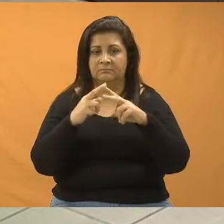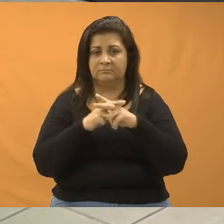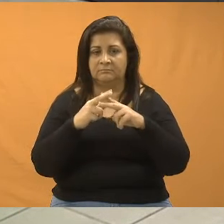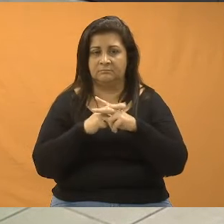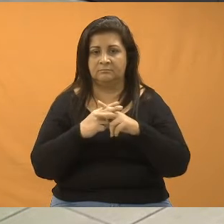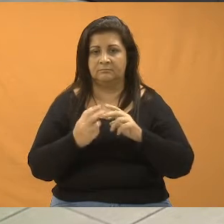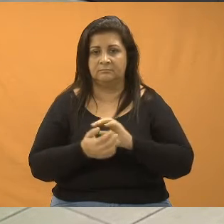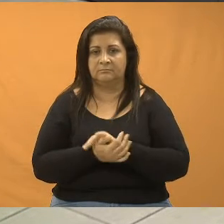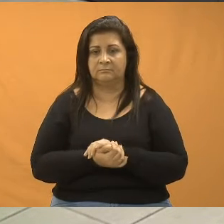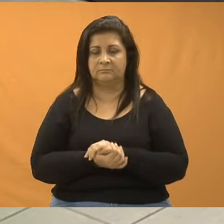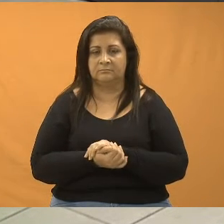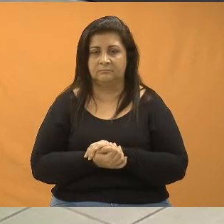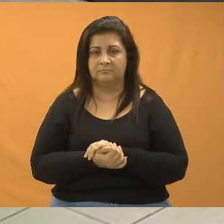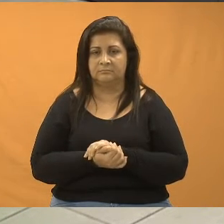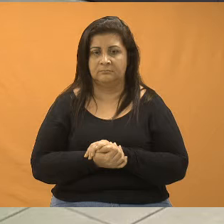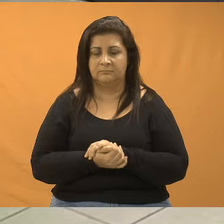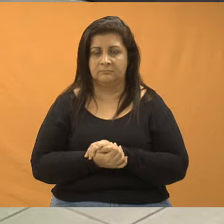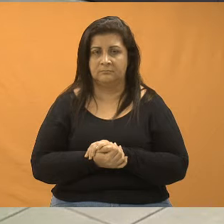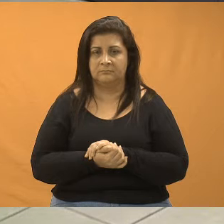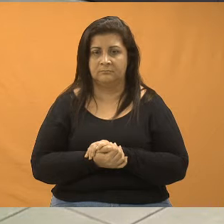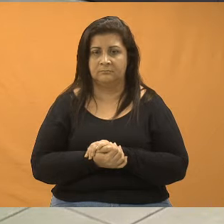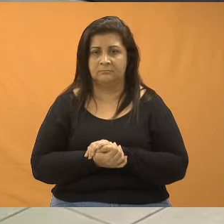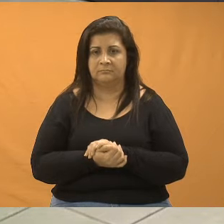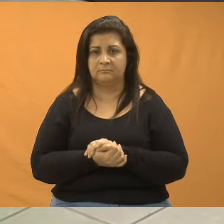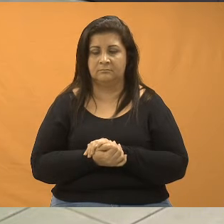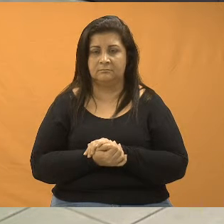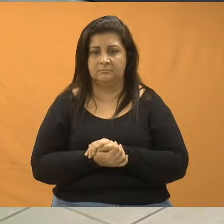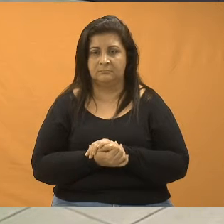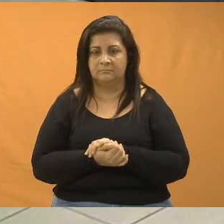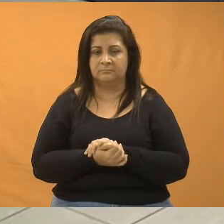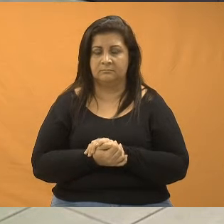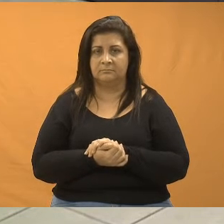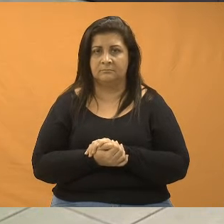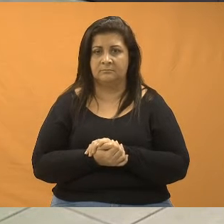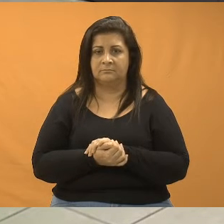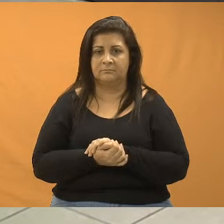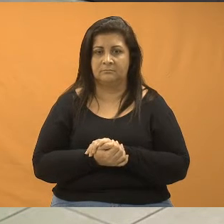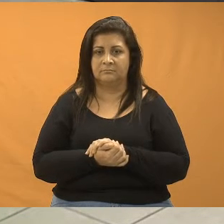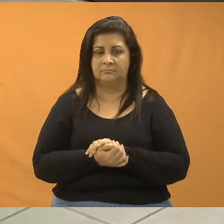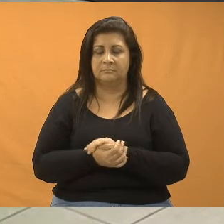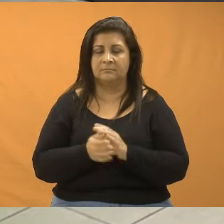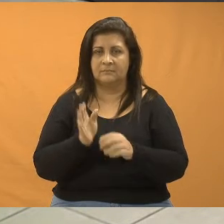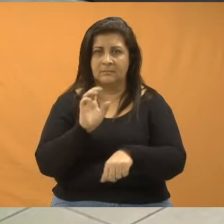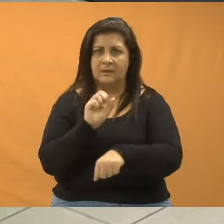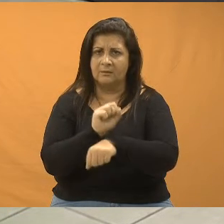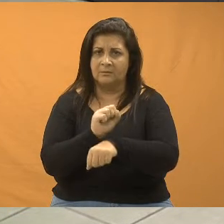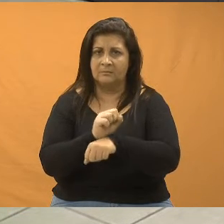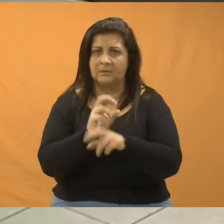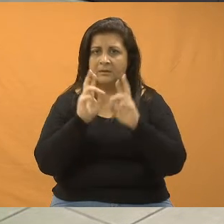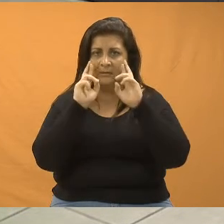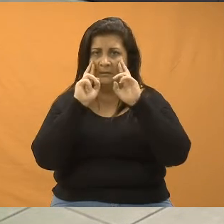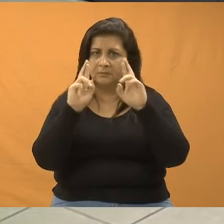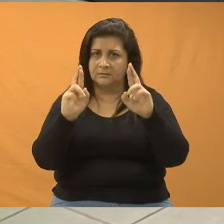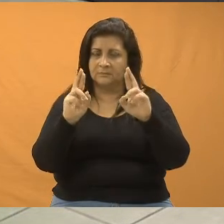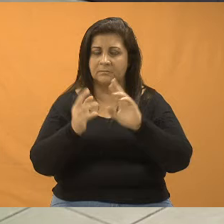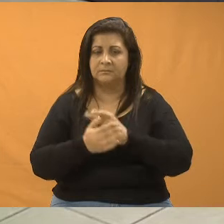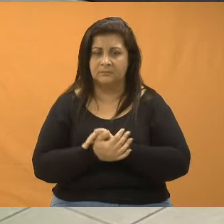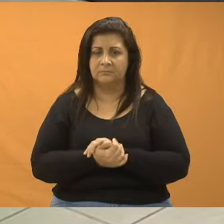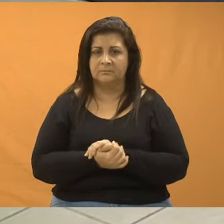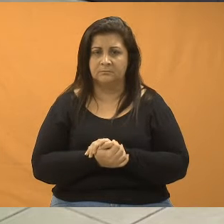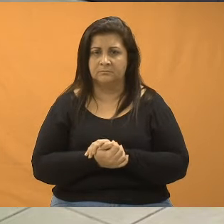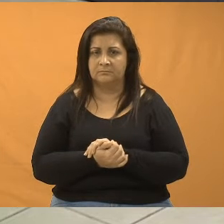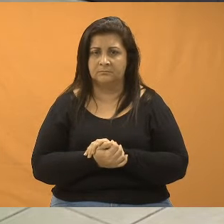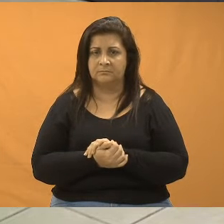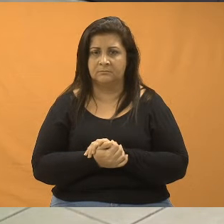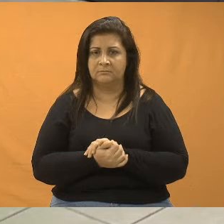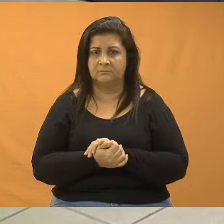estava falando... Gente, por questão de ordem, senão Nossa, a gente vai virar uma discussão. Eu acho que esse não é o intuito dessa